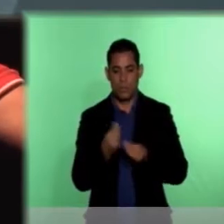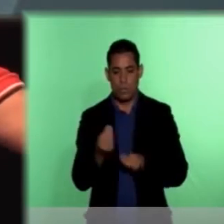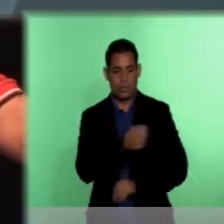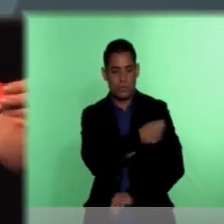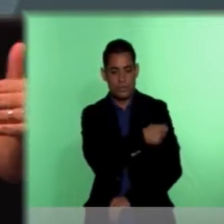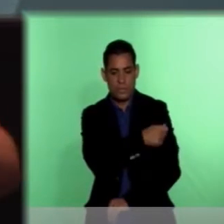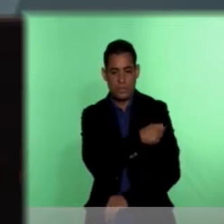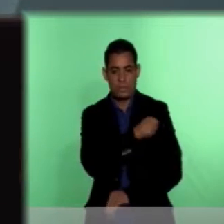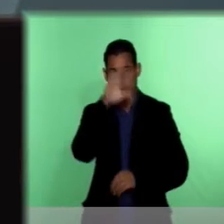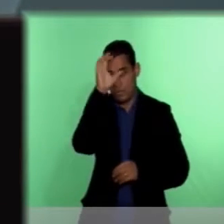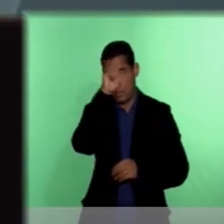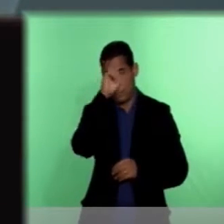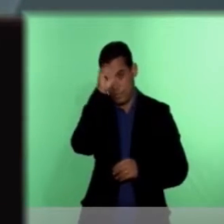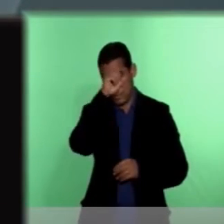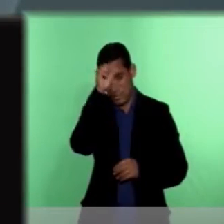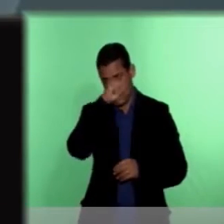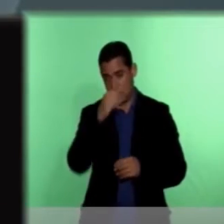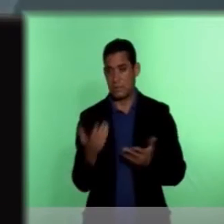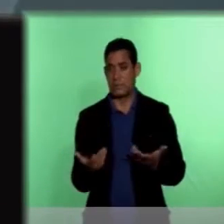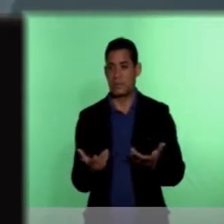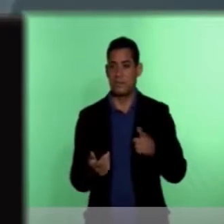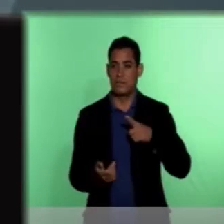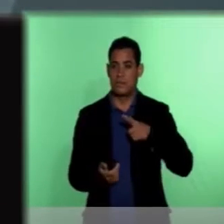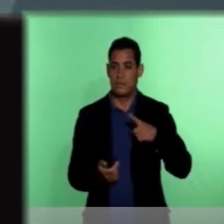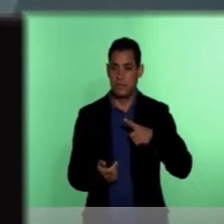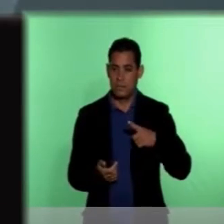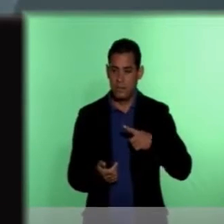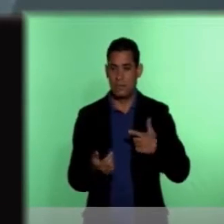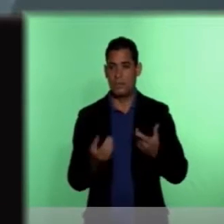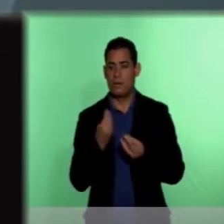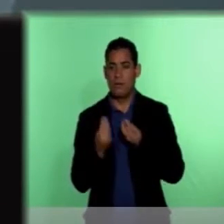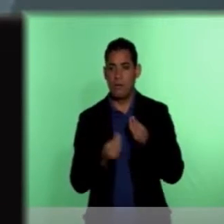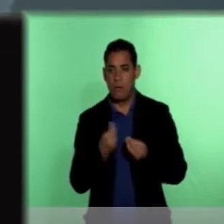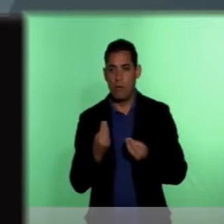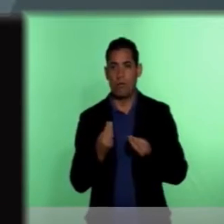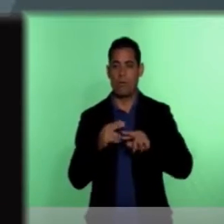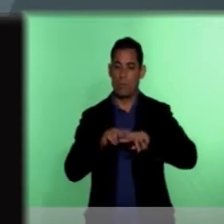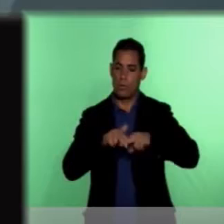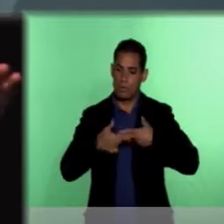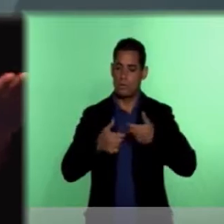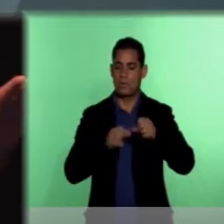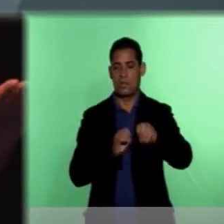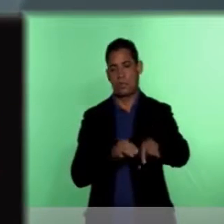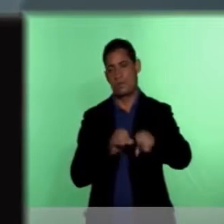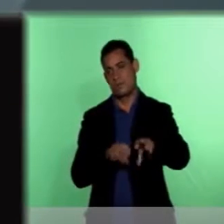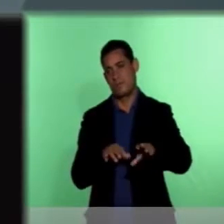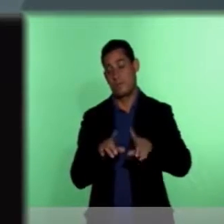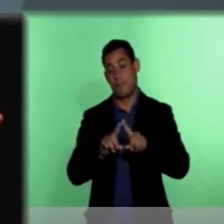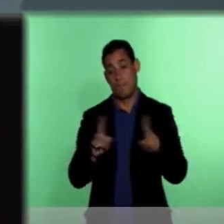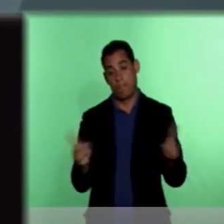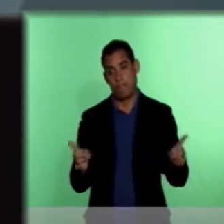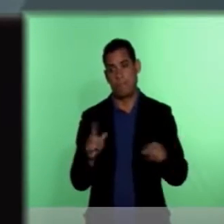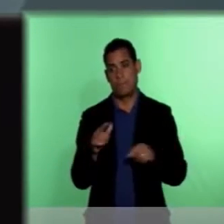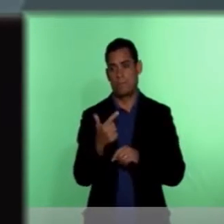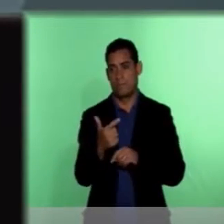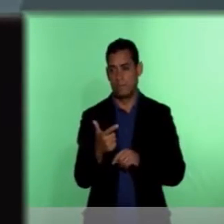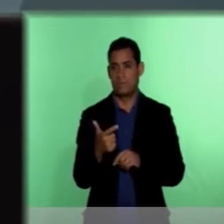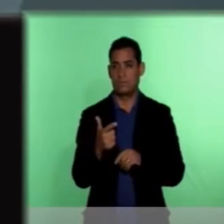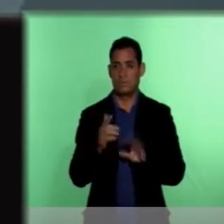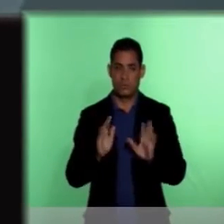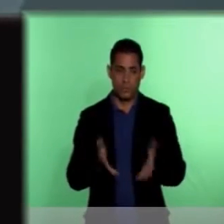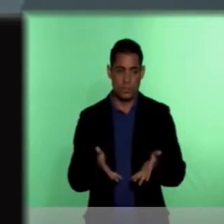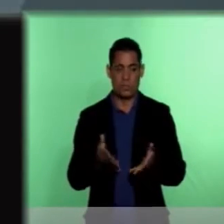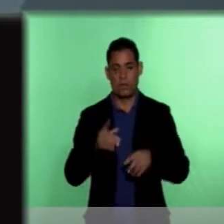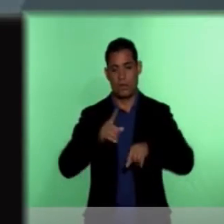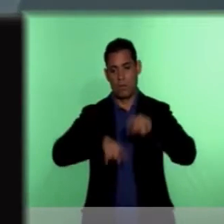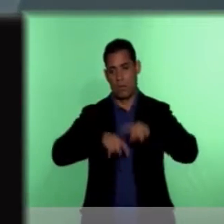funcionam os nossos sistemas de ensino em microcosmos de qualidade da educação, mas não são e não devem ser considerados sinônimo